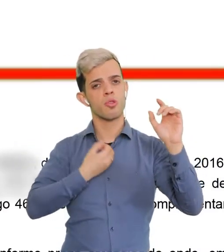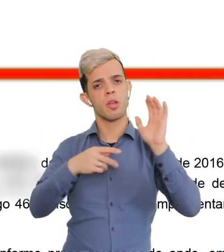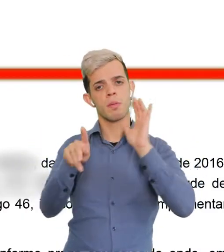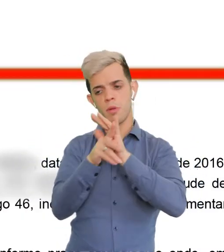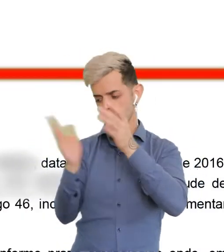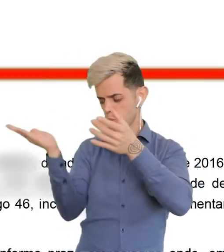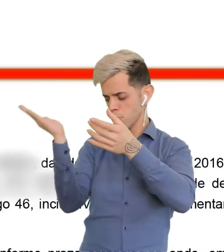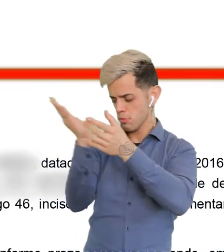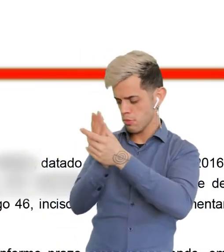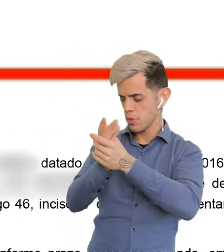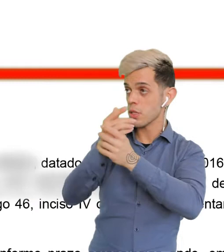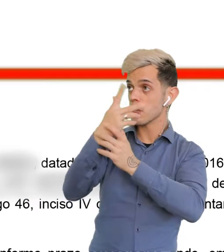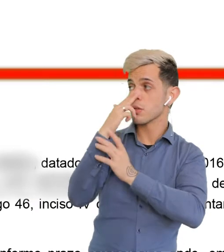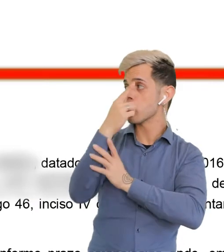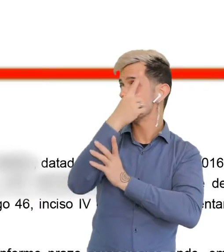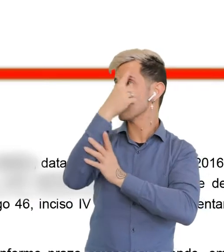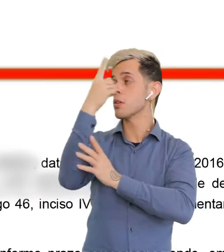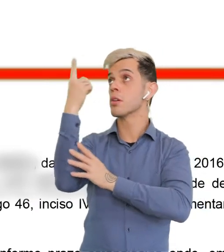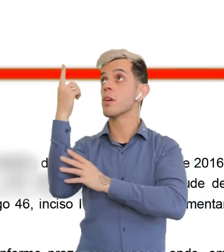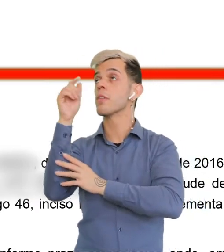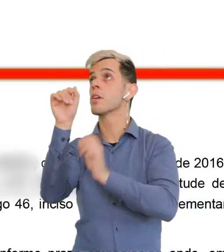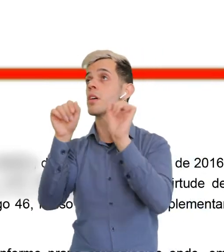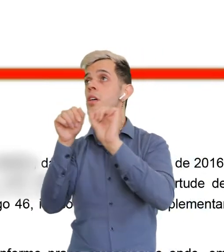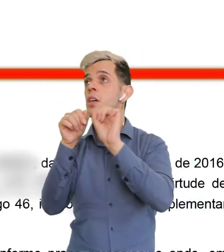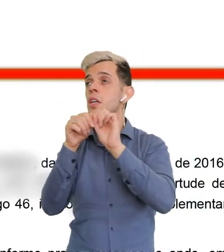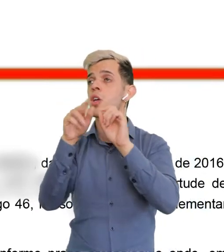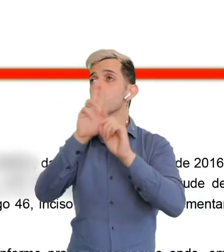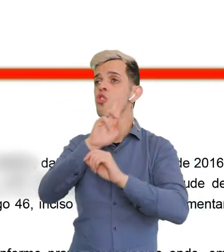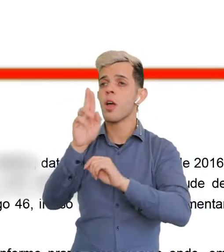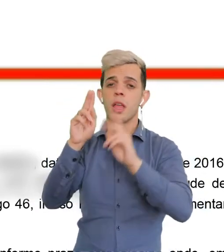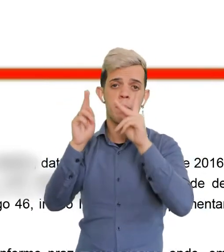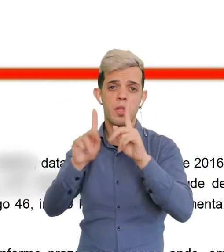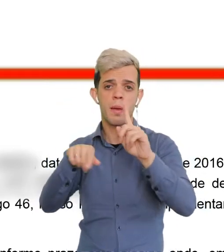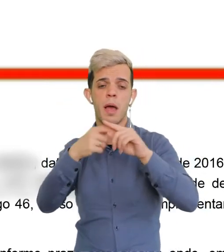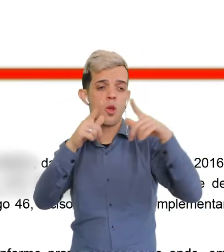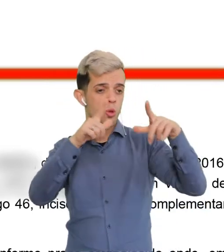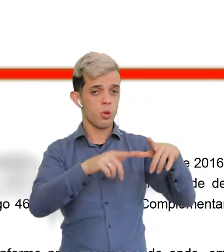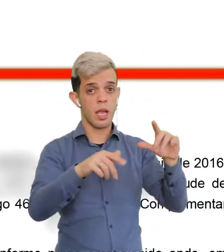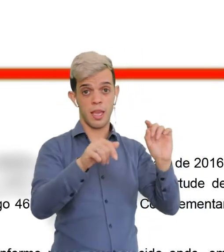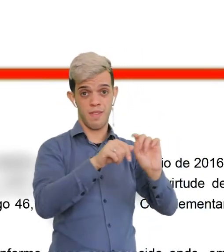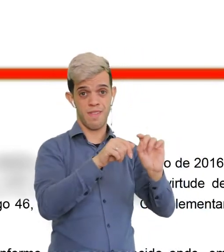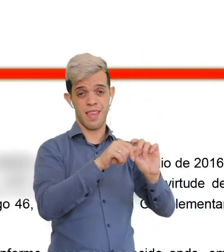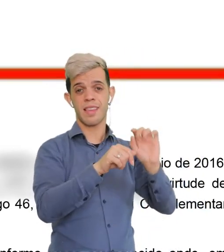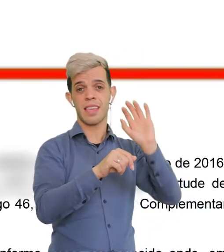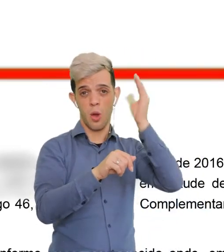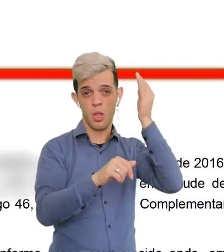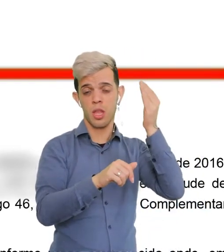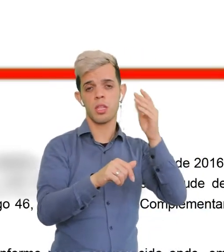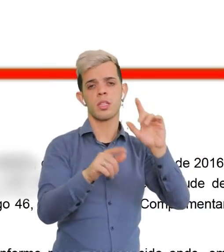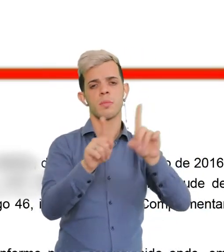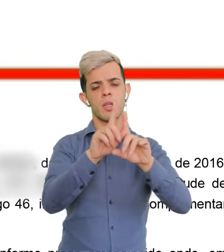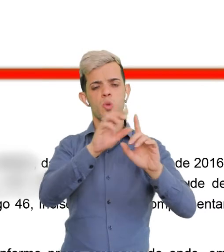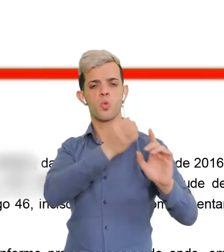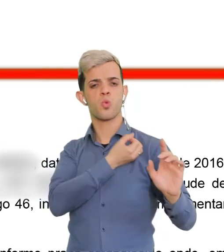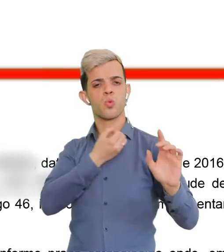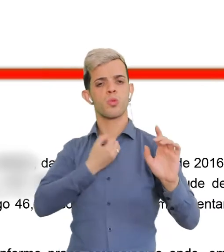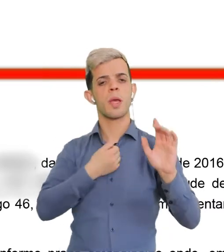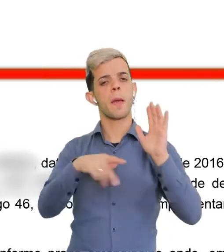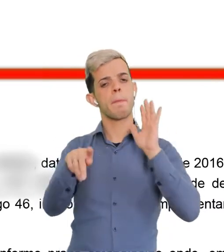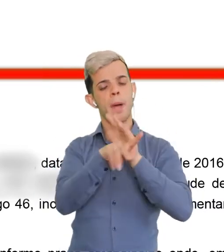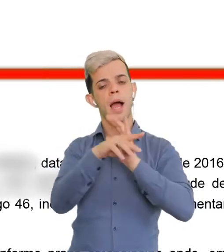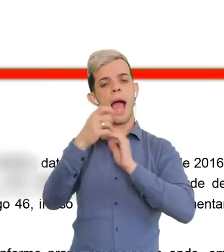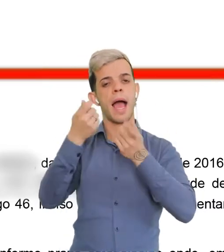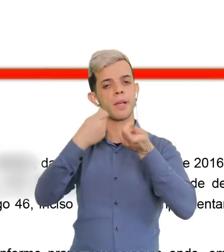do processo, o número do auto de infração, o nome do autuado e local da infração. Contém também o número da